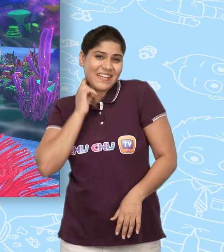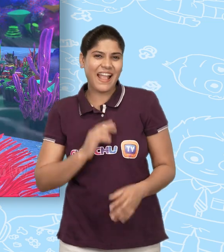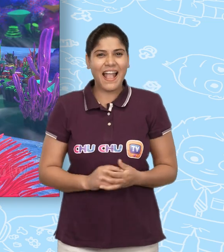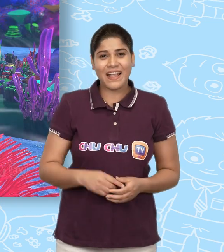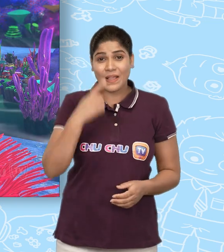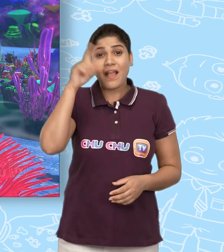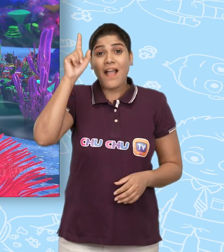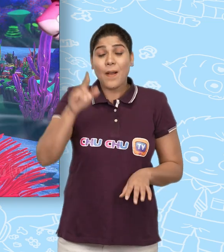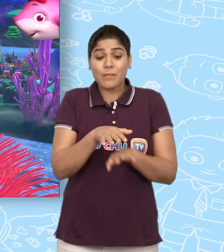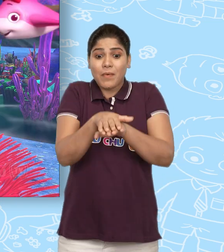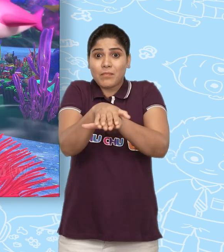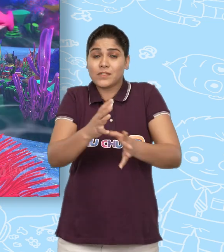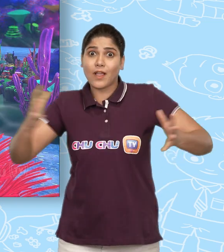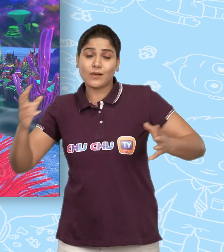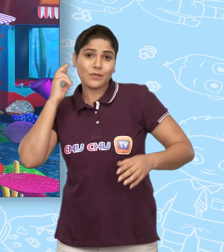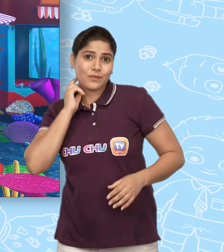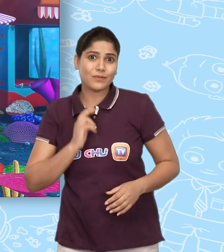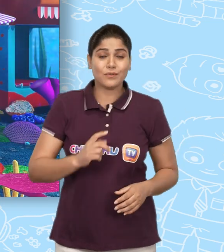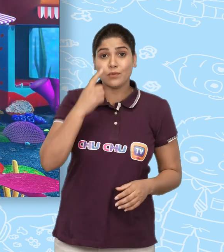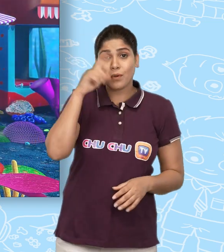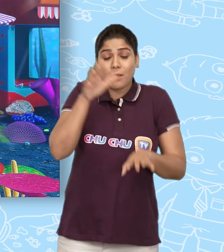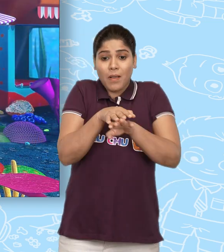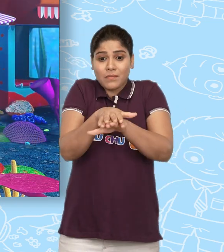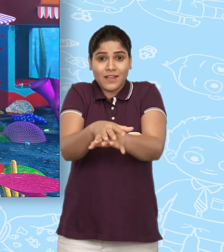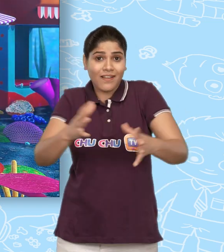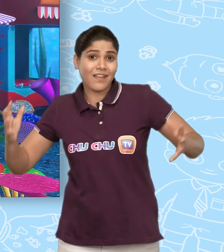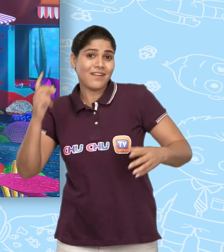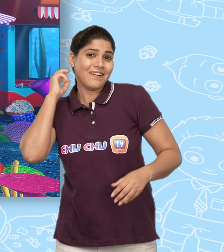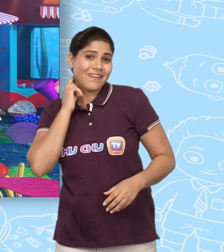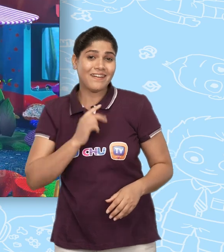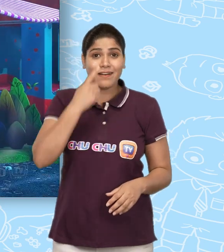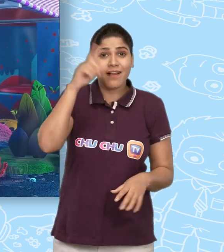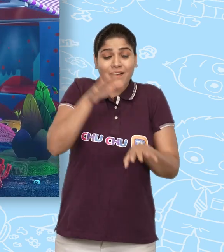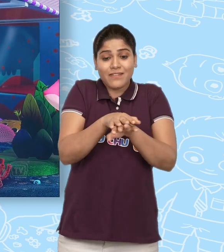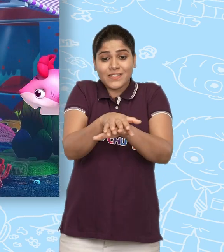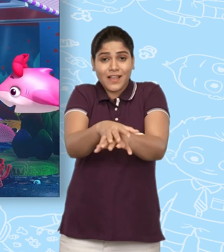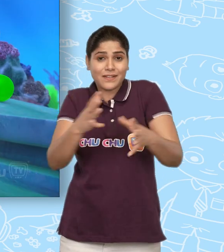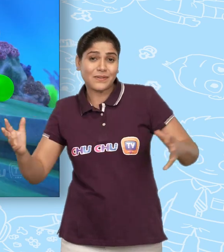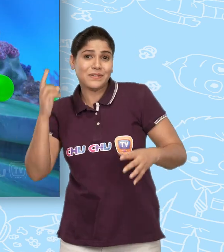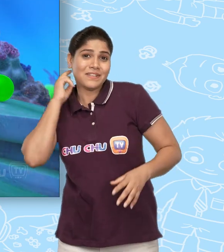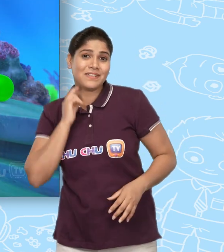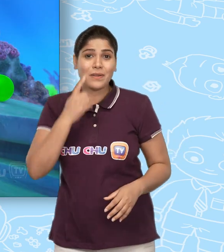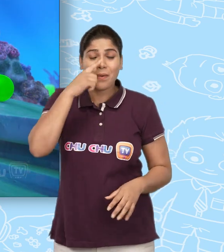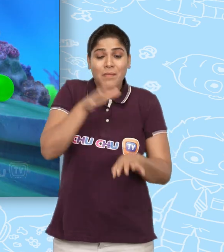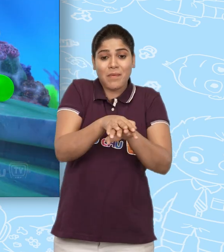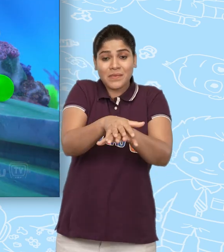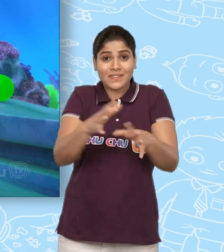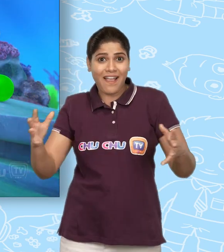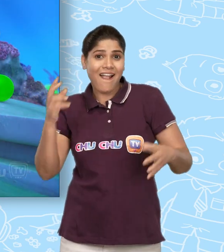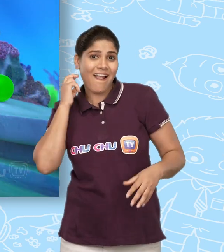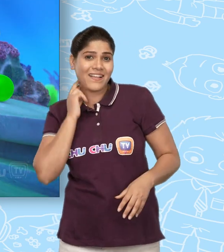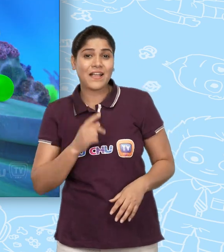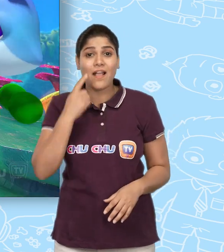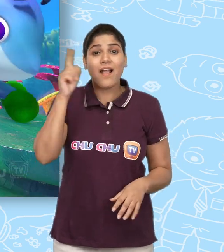shark do do do do do do, mummy shark do do do do do do, mummy shark do do do do do do, mummy shark. Papa shark